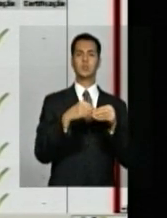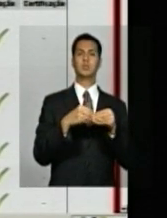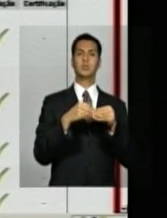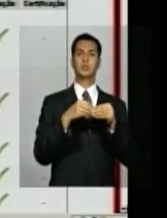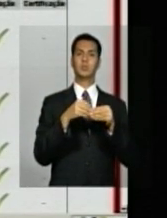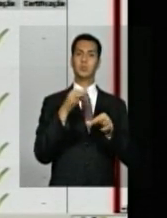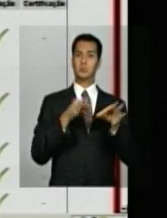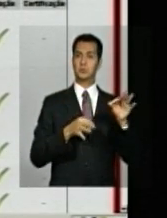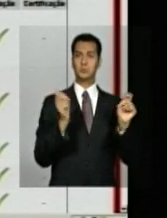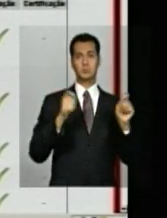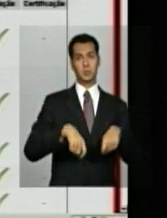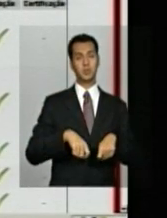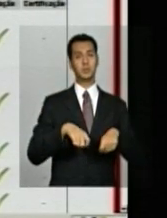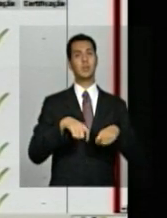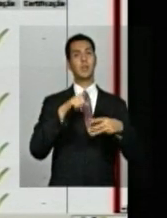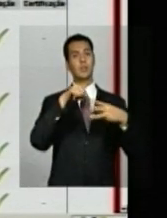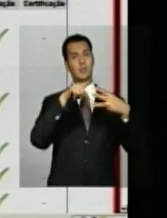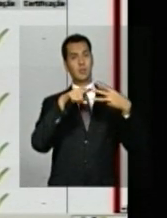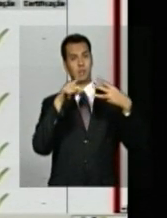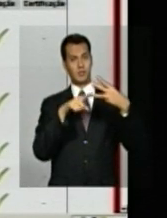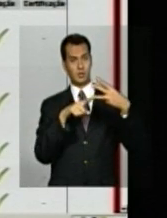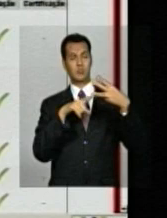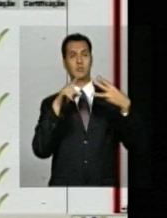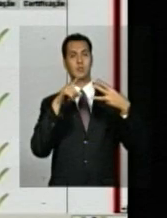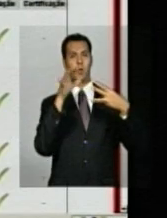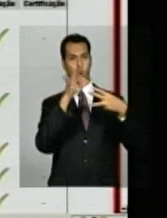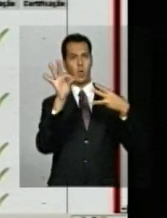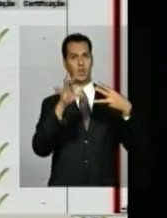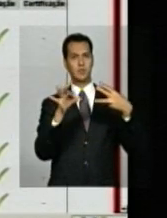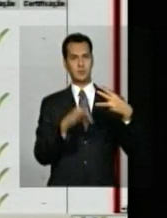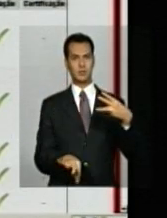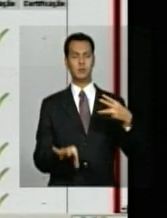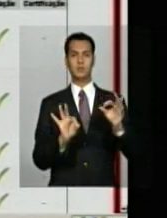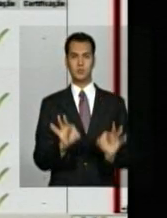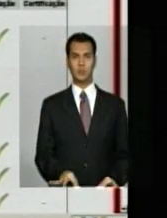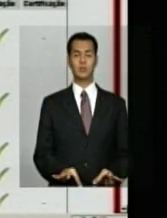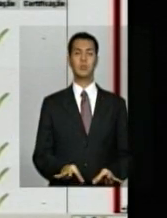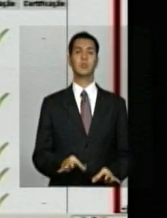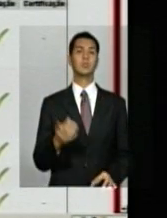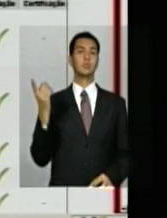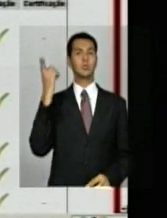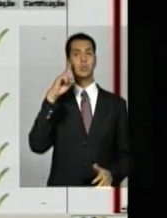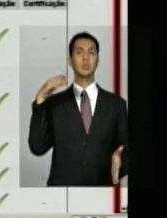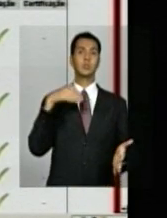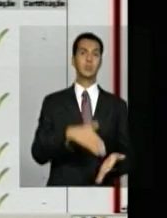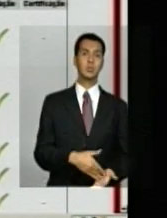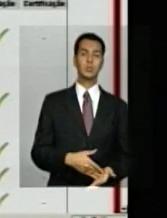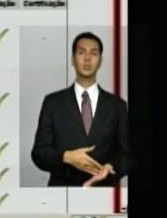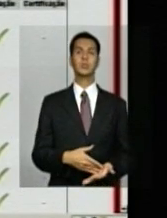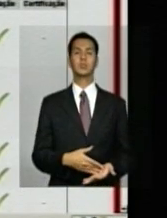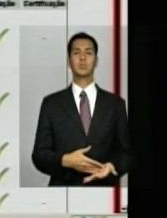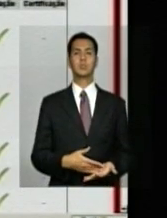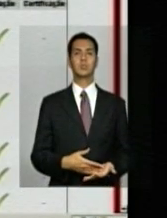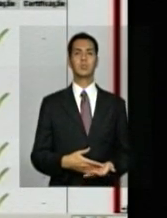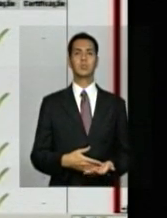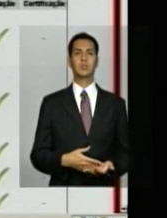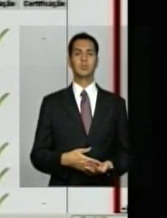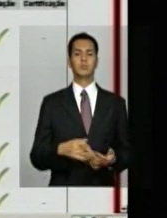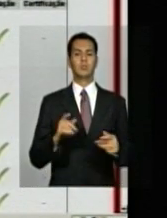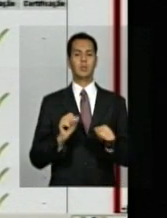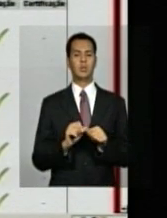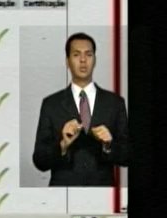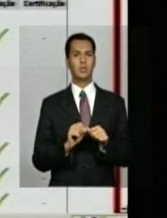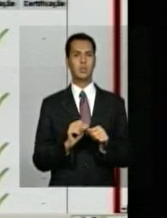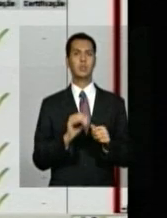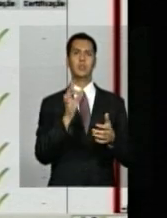considerar a possibilidade de terceira correção como recurso de ofício Então qual é o prazo para tá pronto a execução a validação